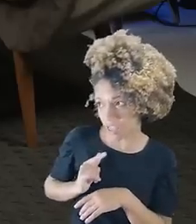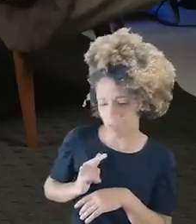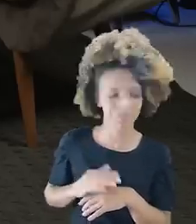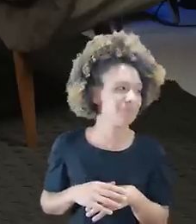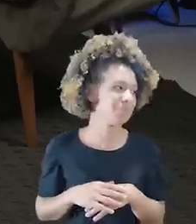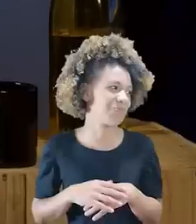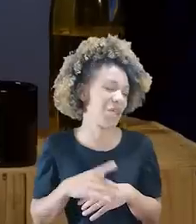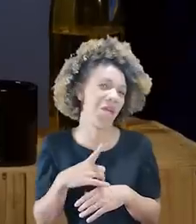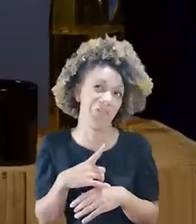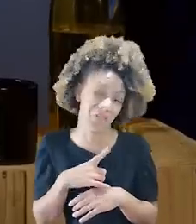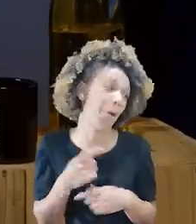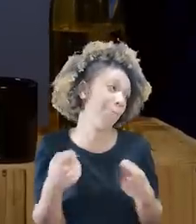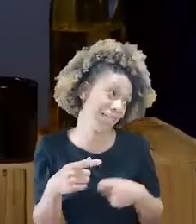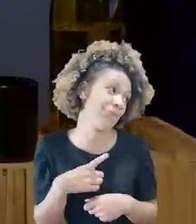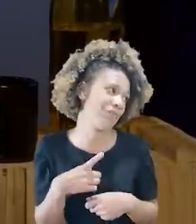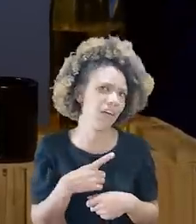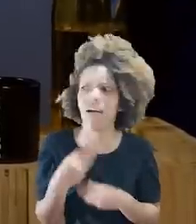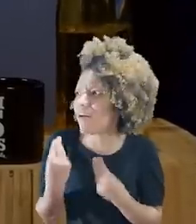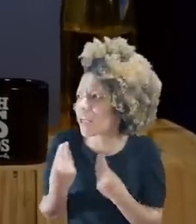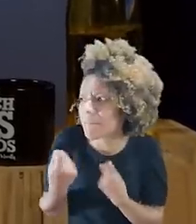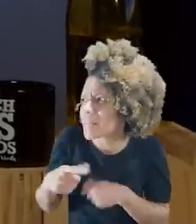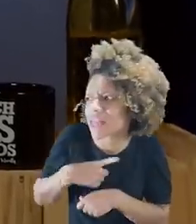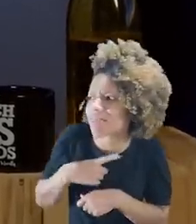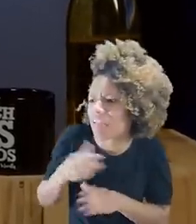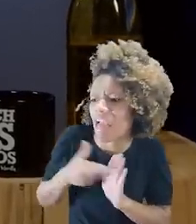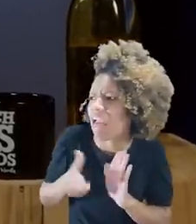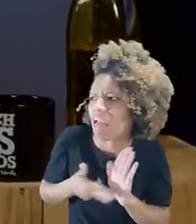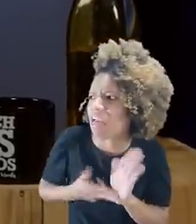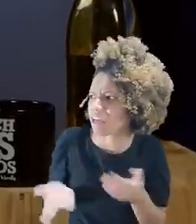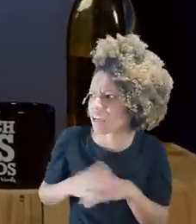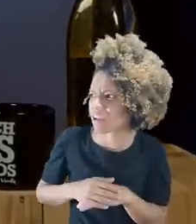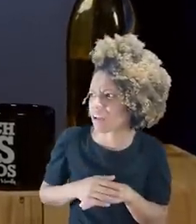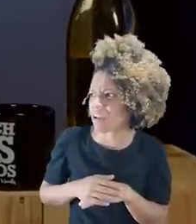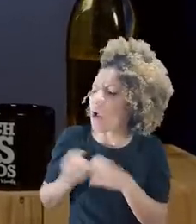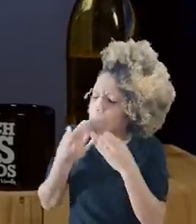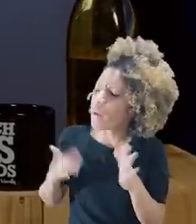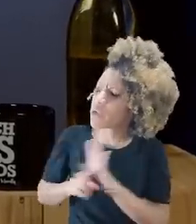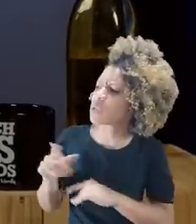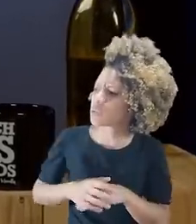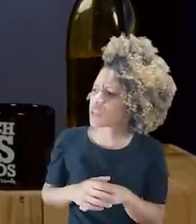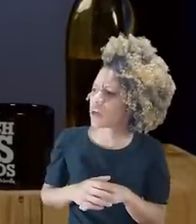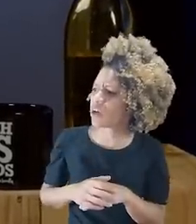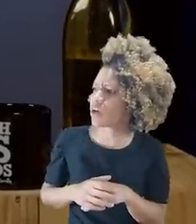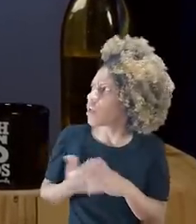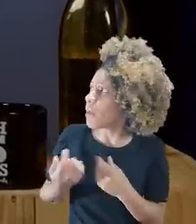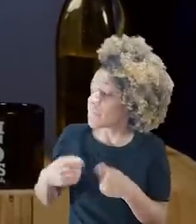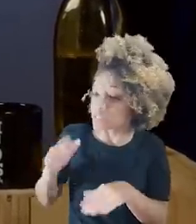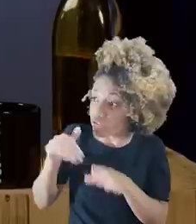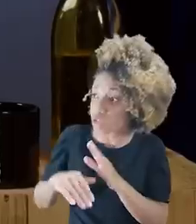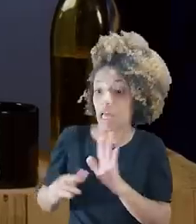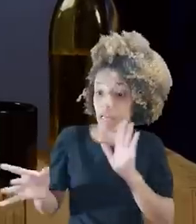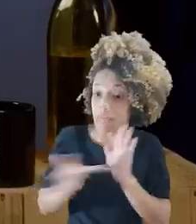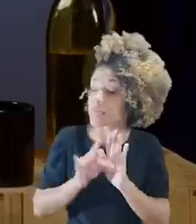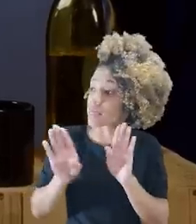verdade você tem razão quem disz que tem eu sempre falo PR os meninos o Flávio fala muito isso meu marido Graças a Deus que meu marido a gente fala a mesma língua porque senão